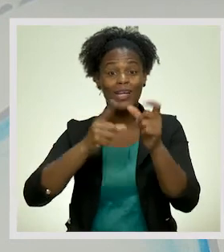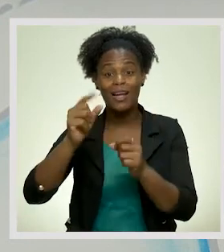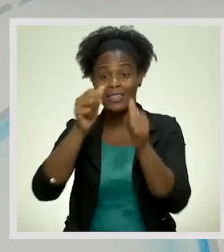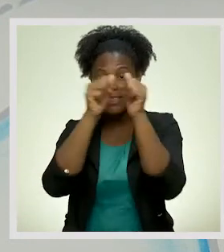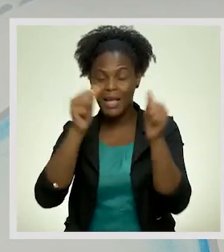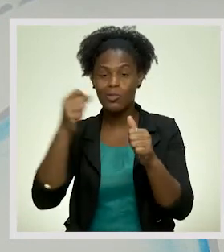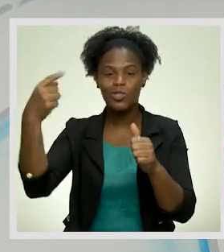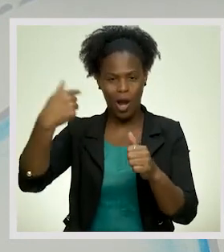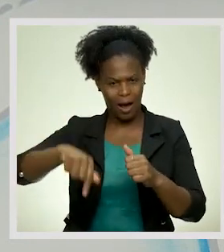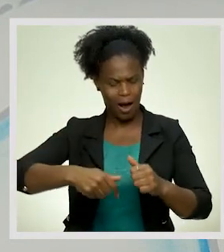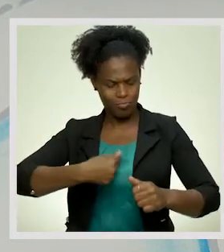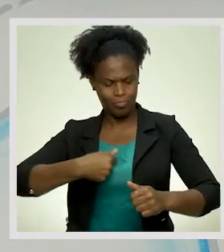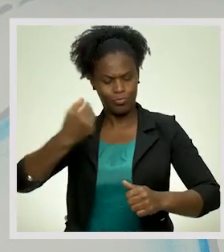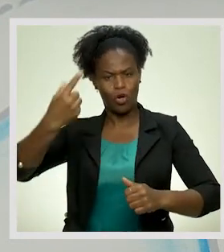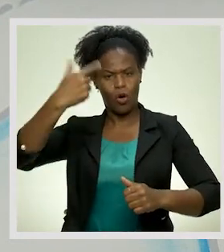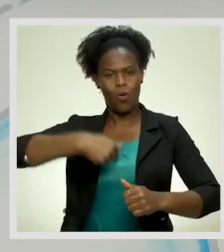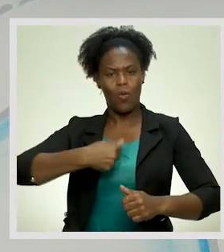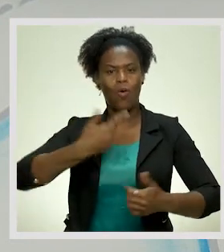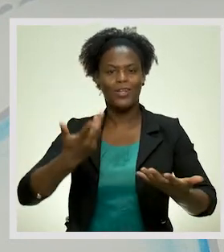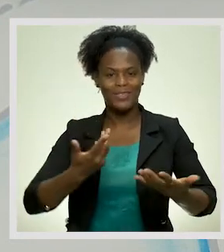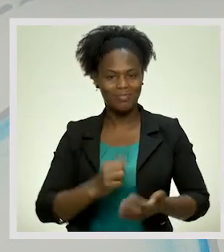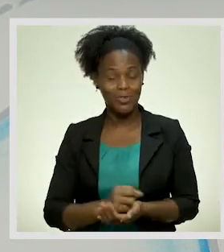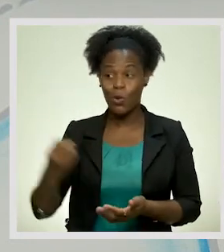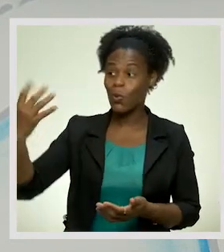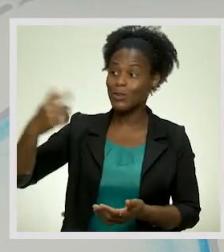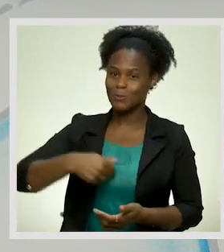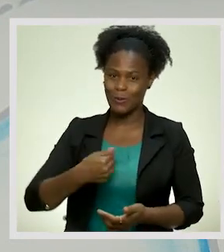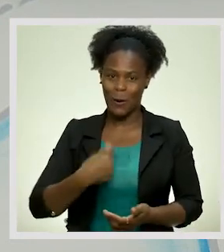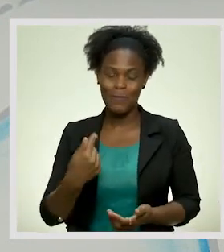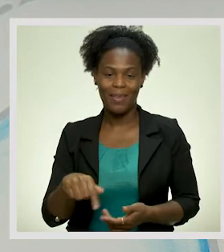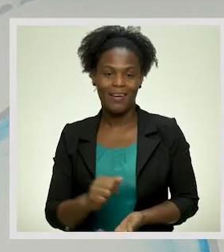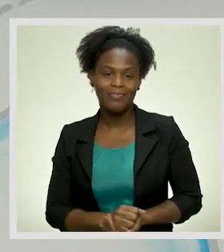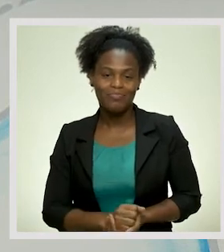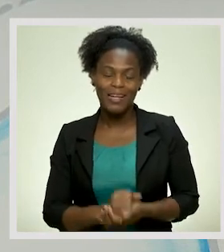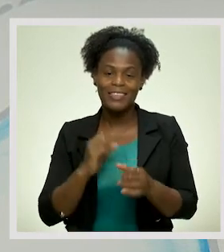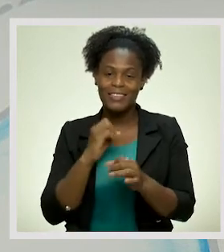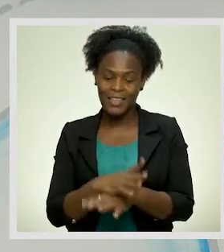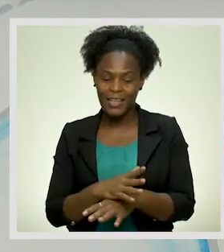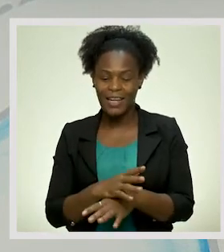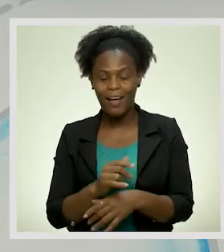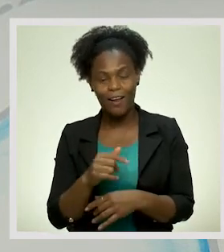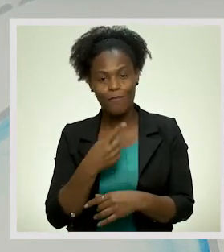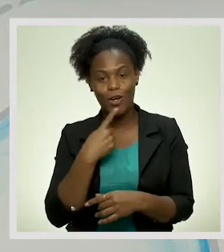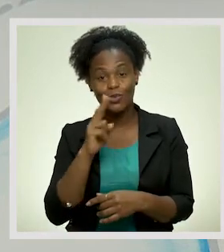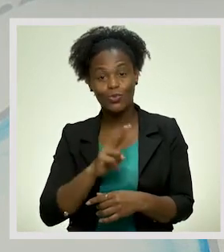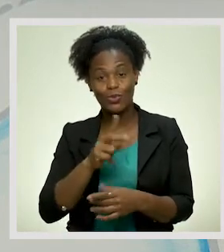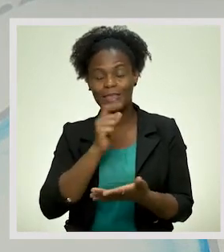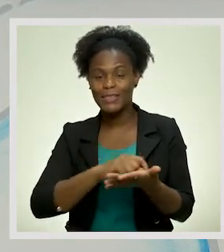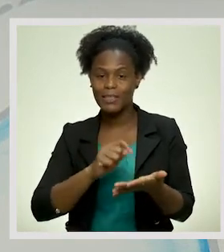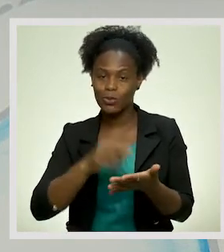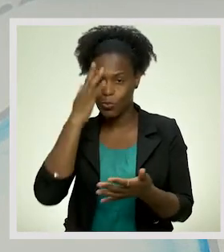Sistema Solar que possui luz própria. De seguida, vamos passar